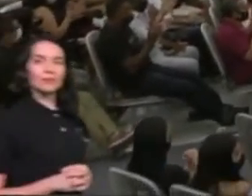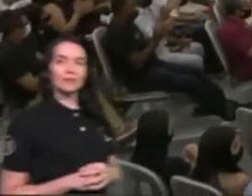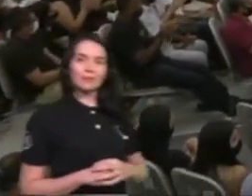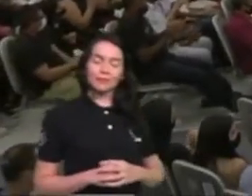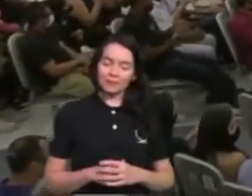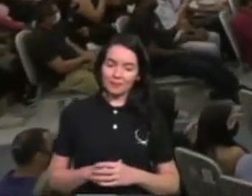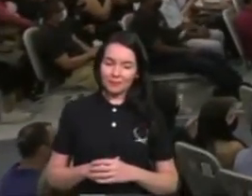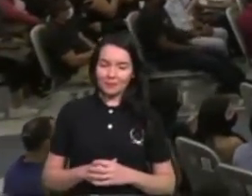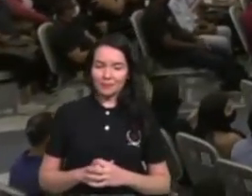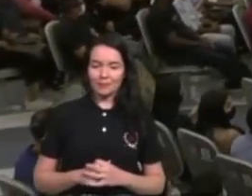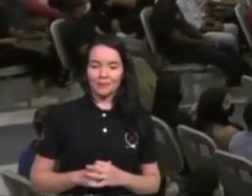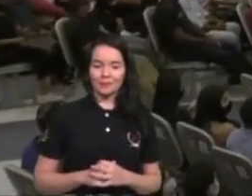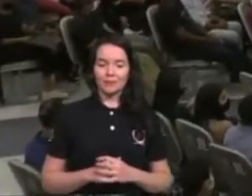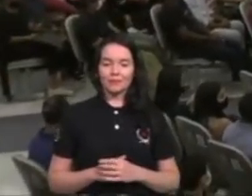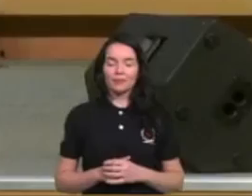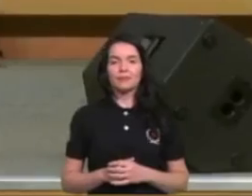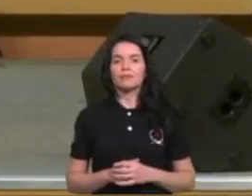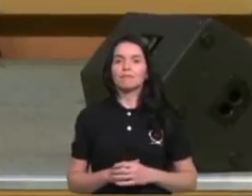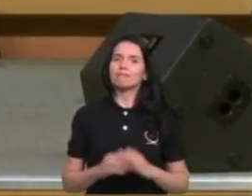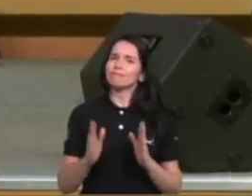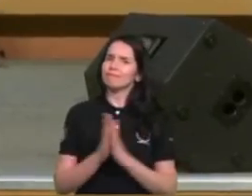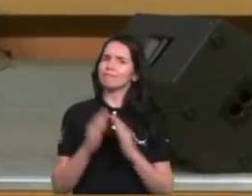o aleluia